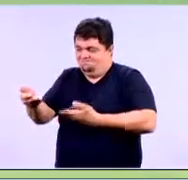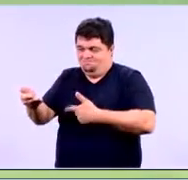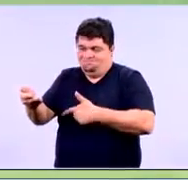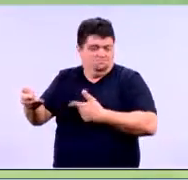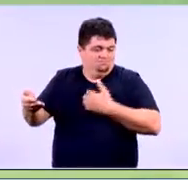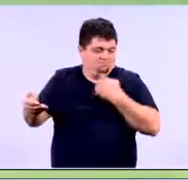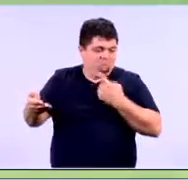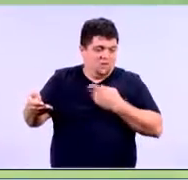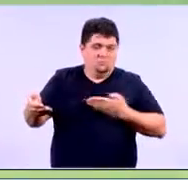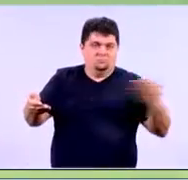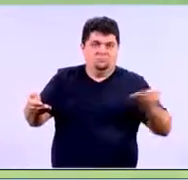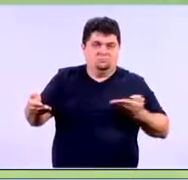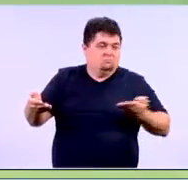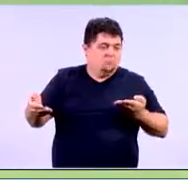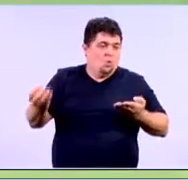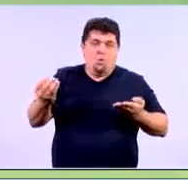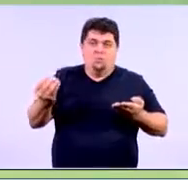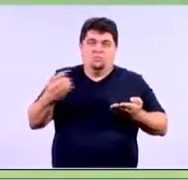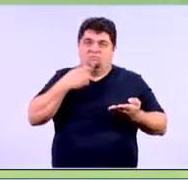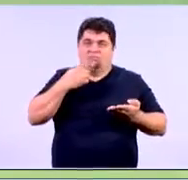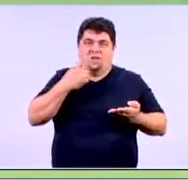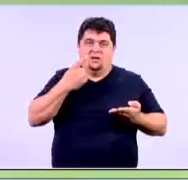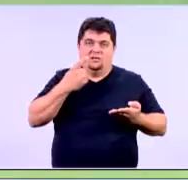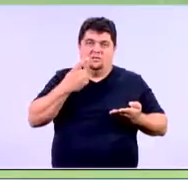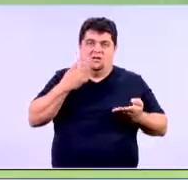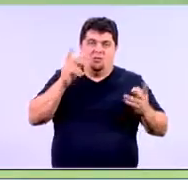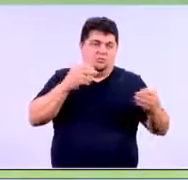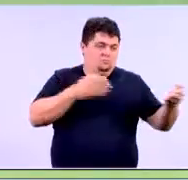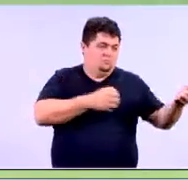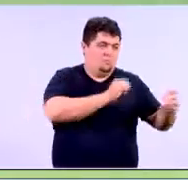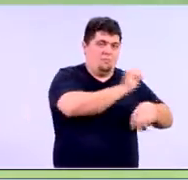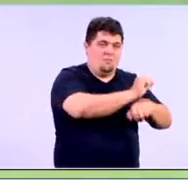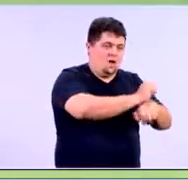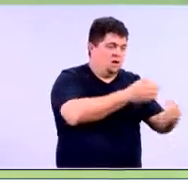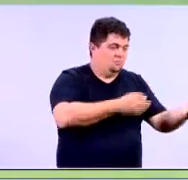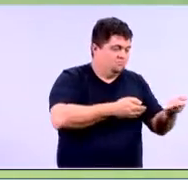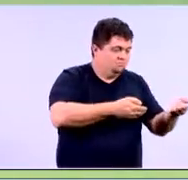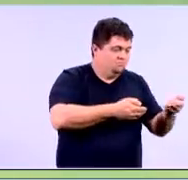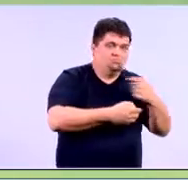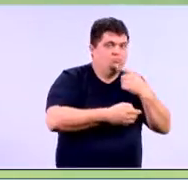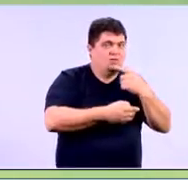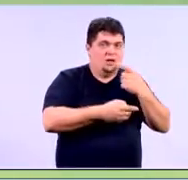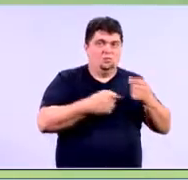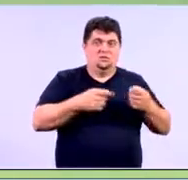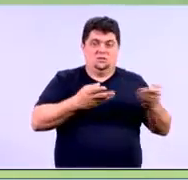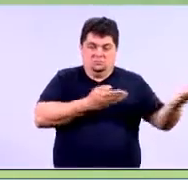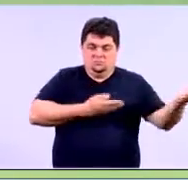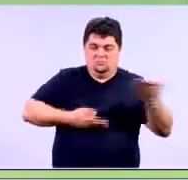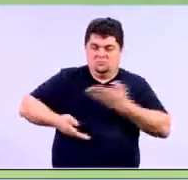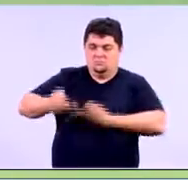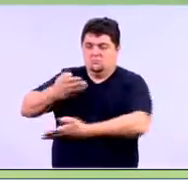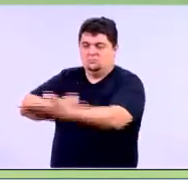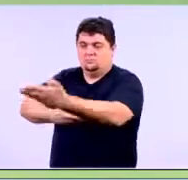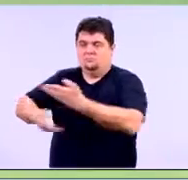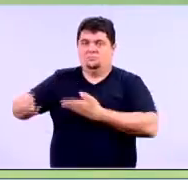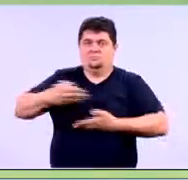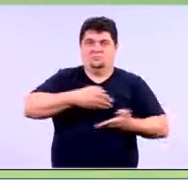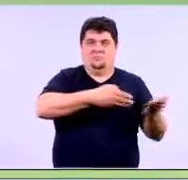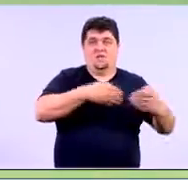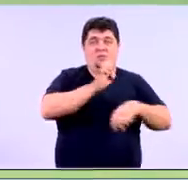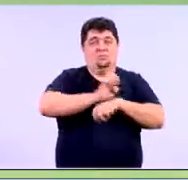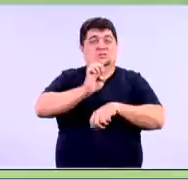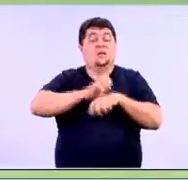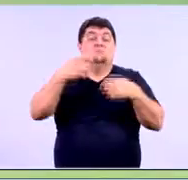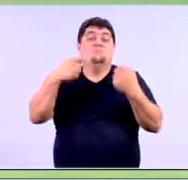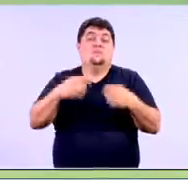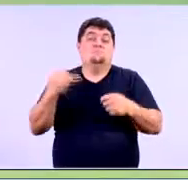advém do dinheiro. O Estado precisa de um patrocinador, como eu havia dito para vocês, para